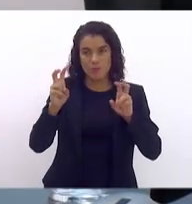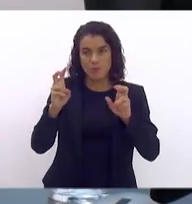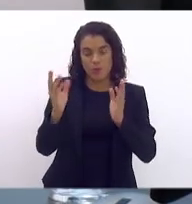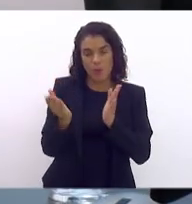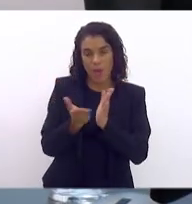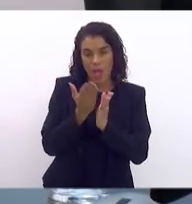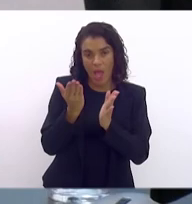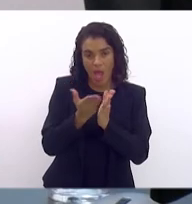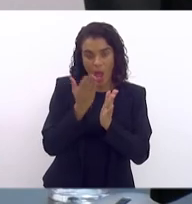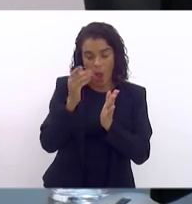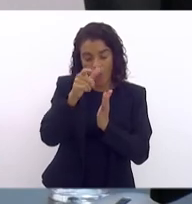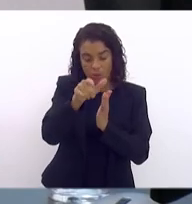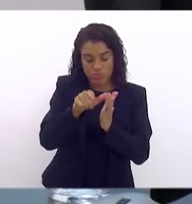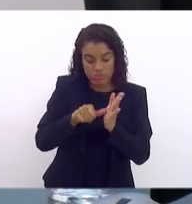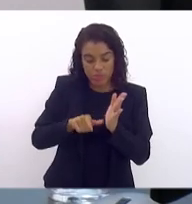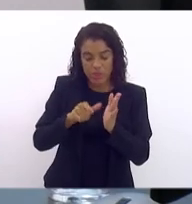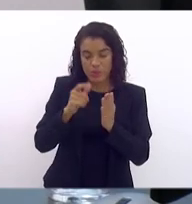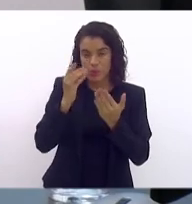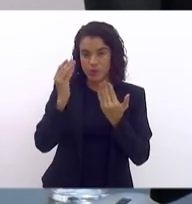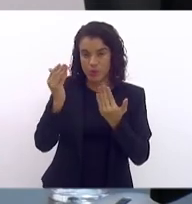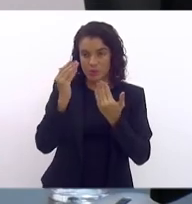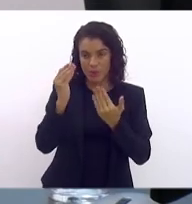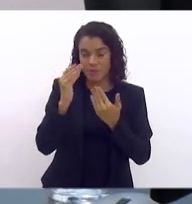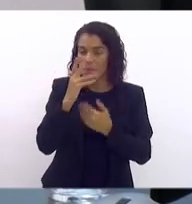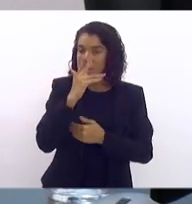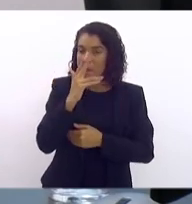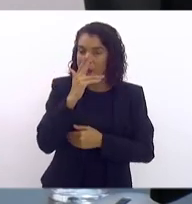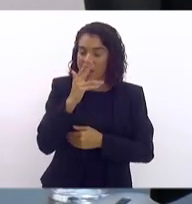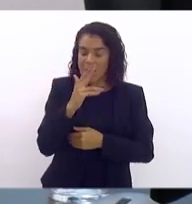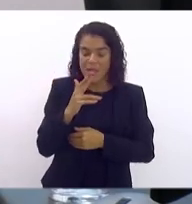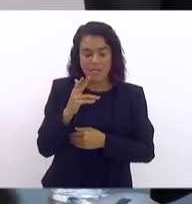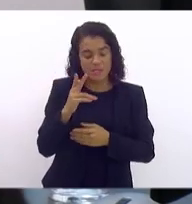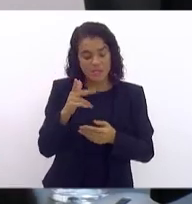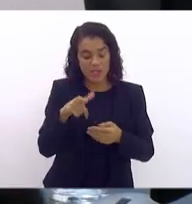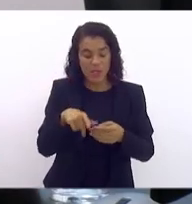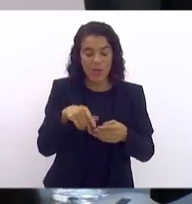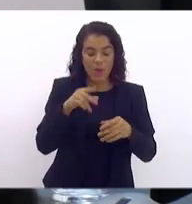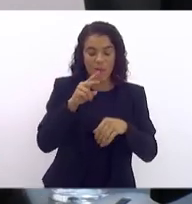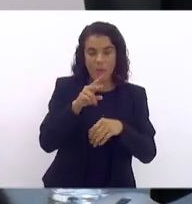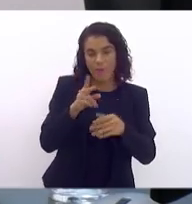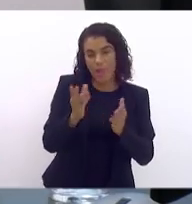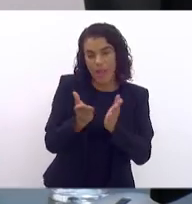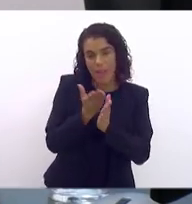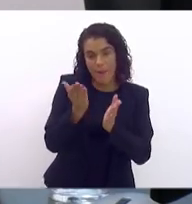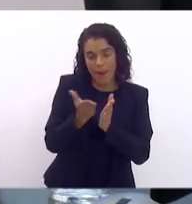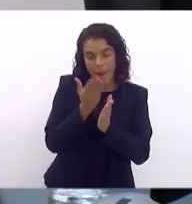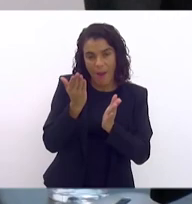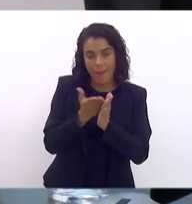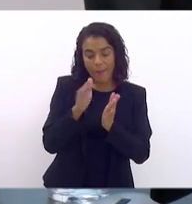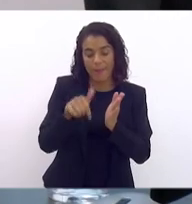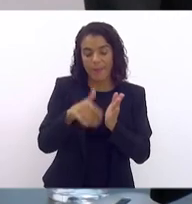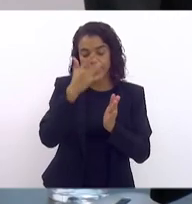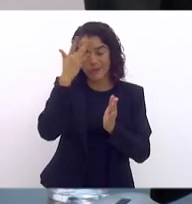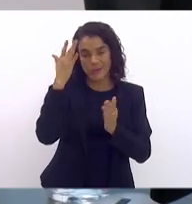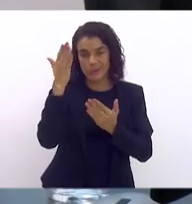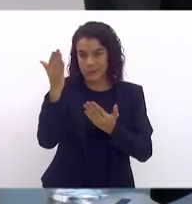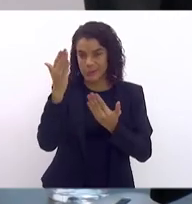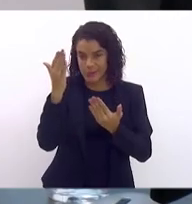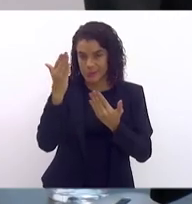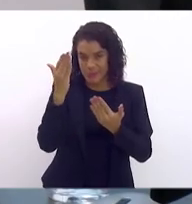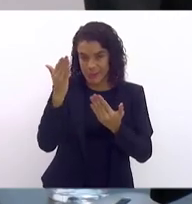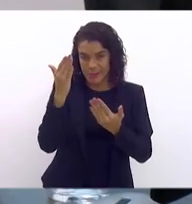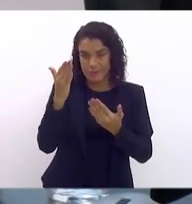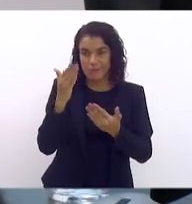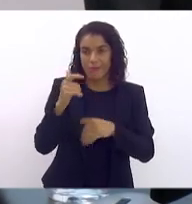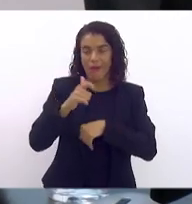de suspeitos uma espécie de banco de imagens de investigados exibidos por ocasião do